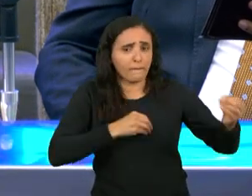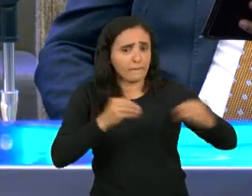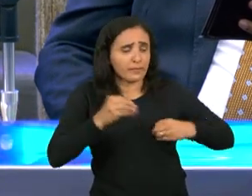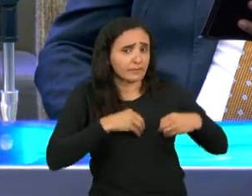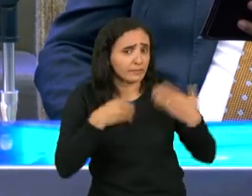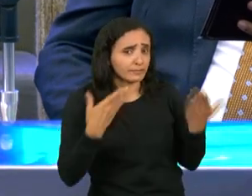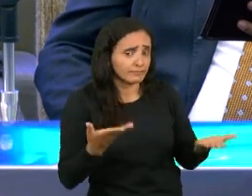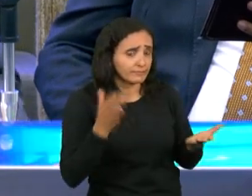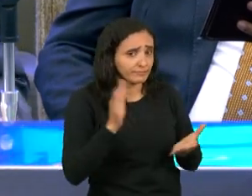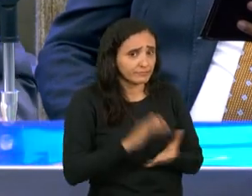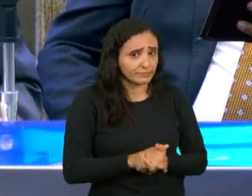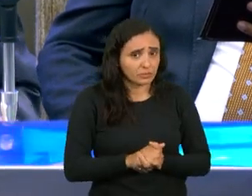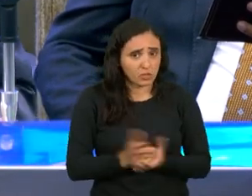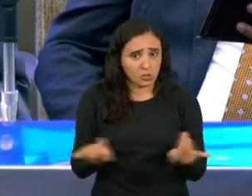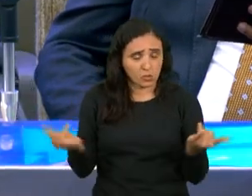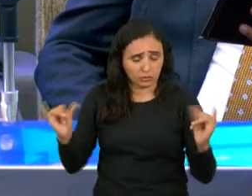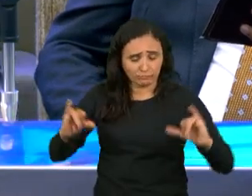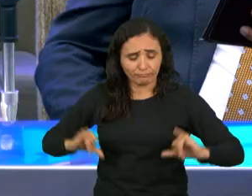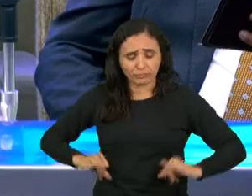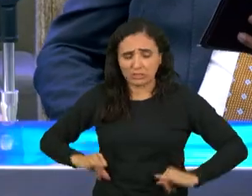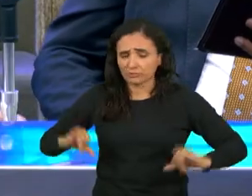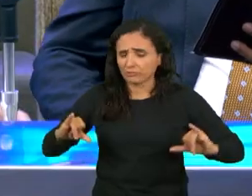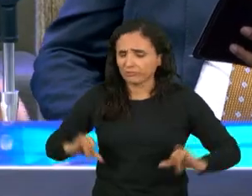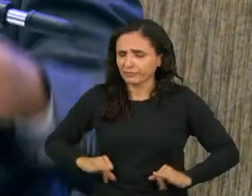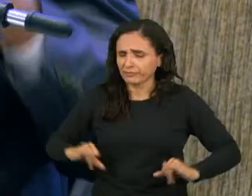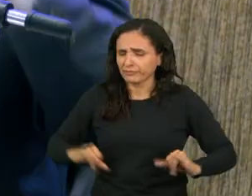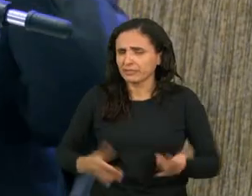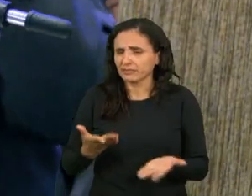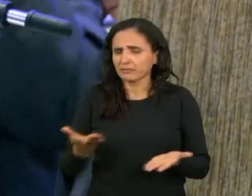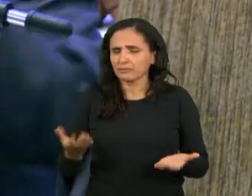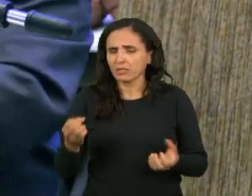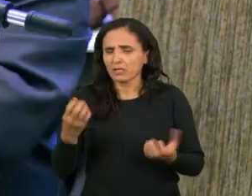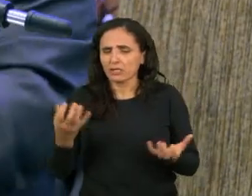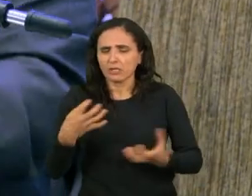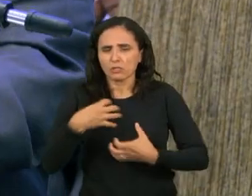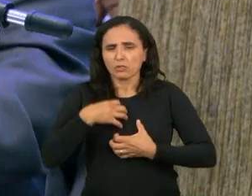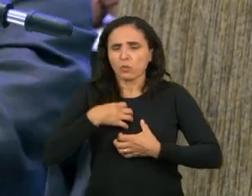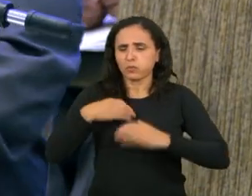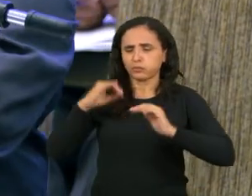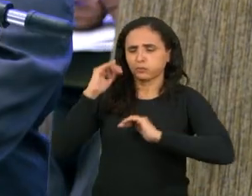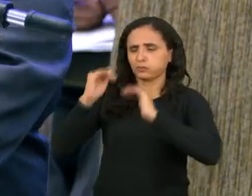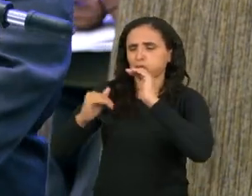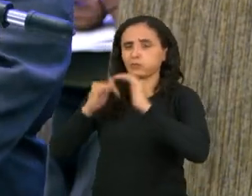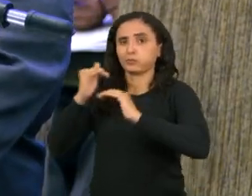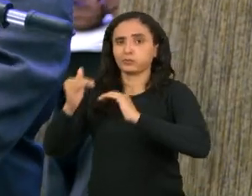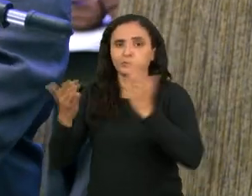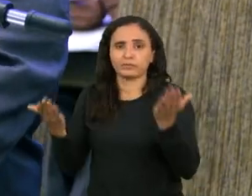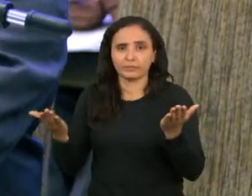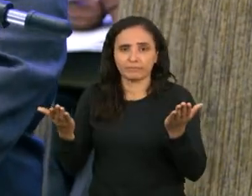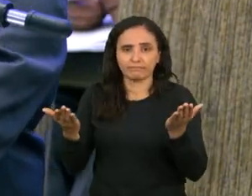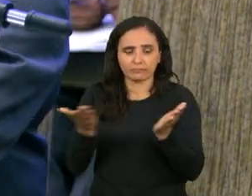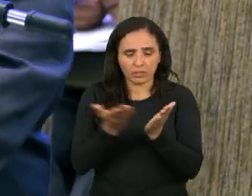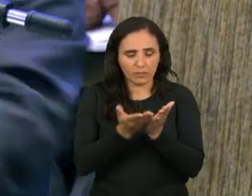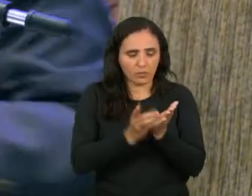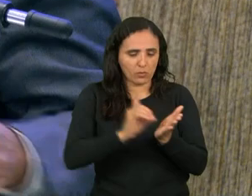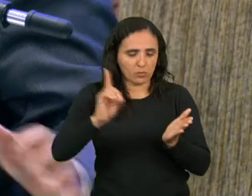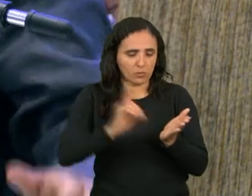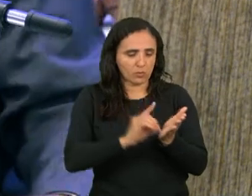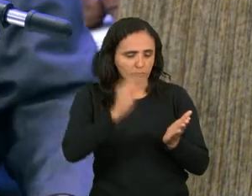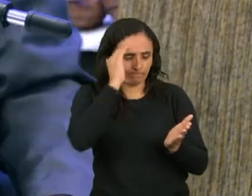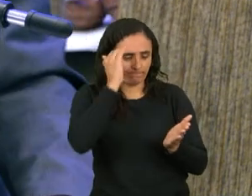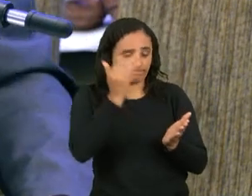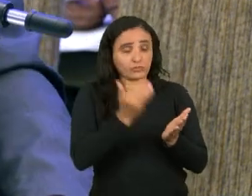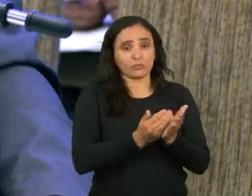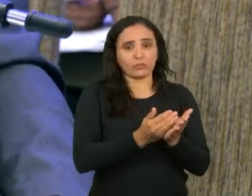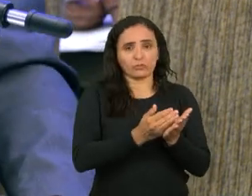forma que o sofrimento não é isso é uma coisa já prevista nas escrituras e nós